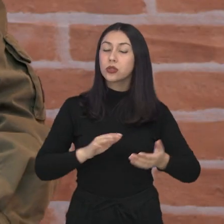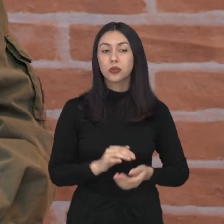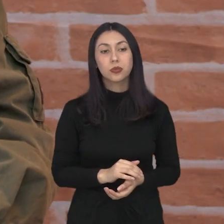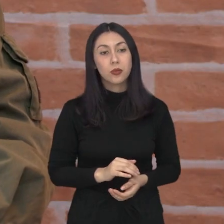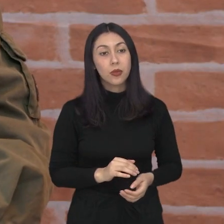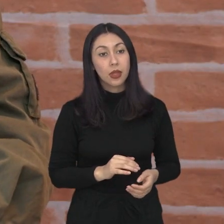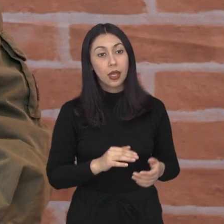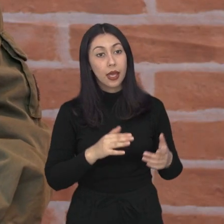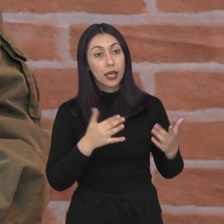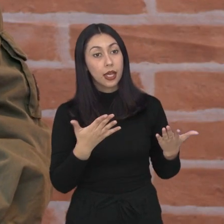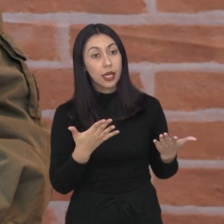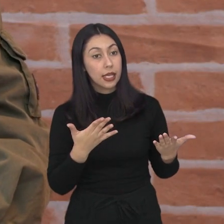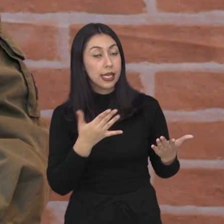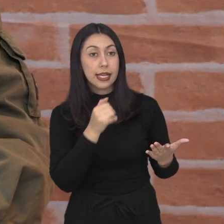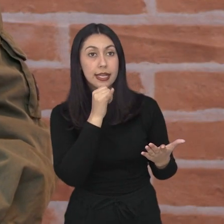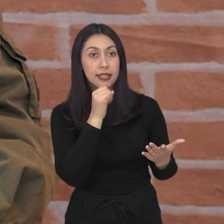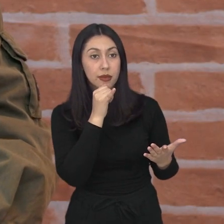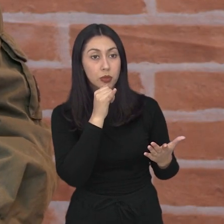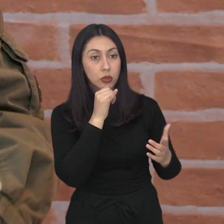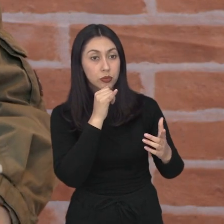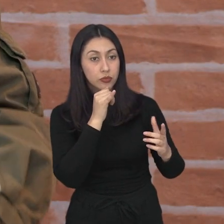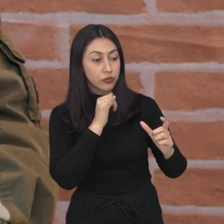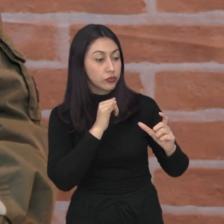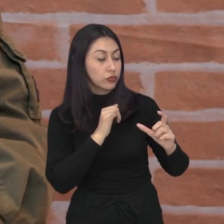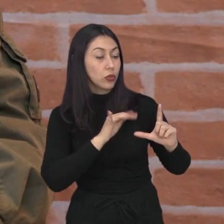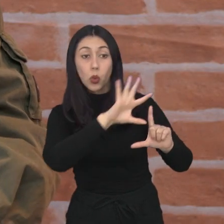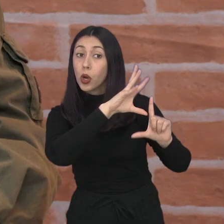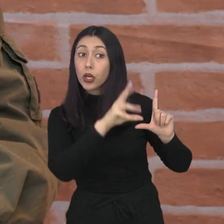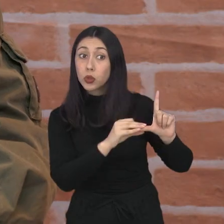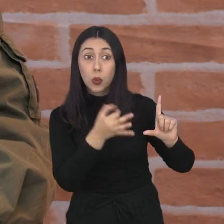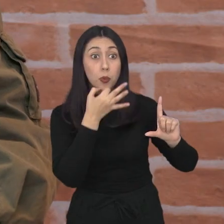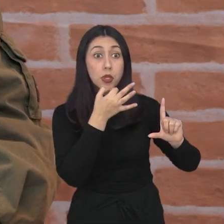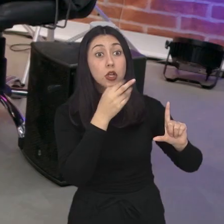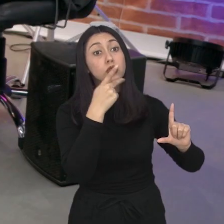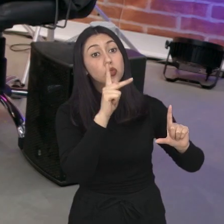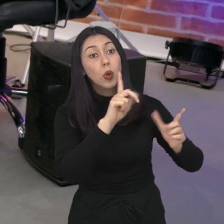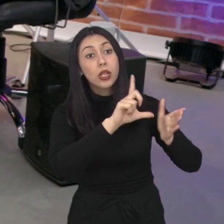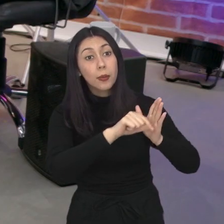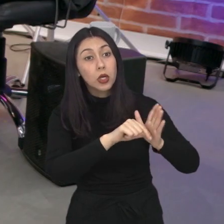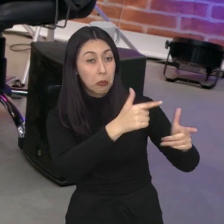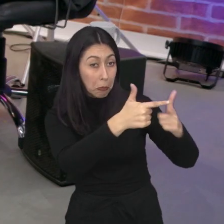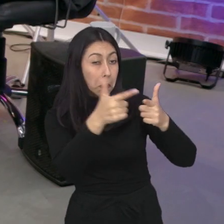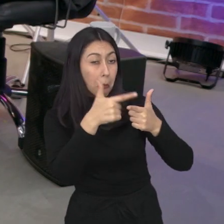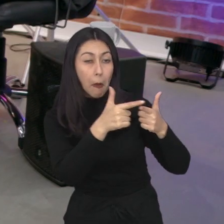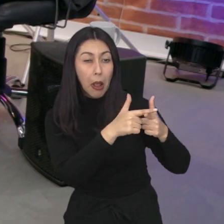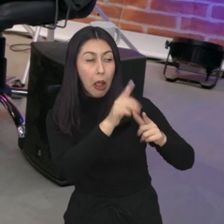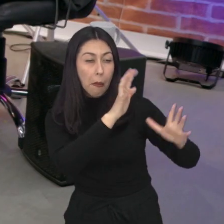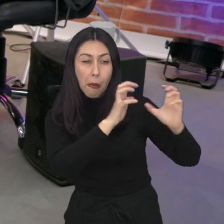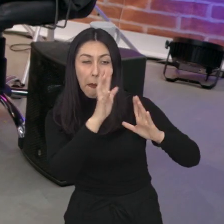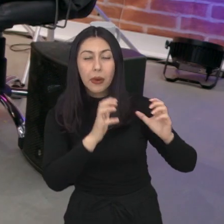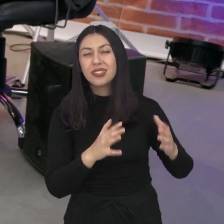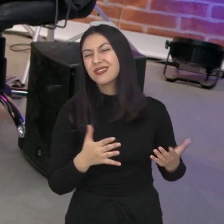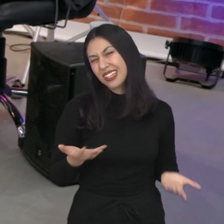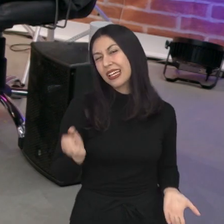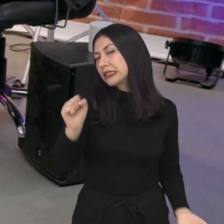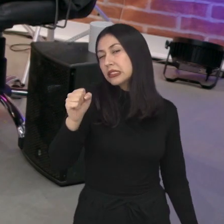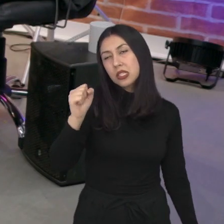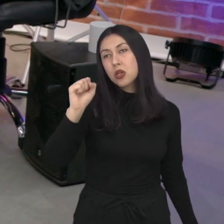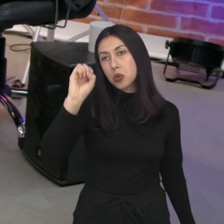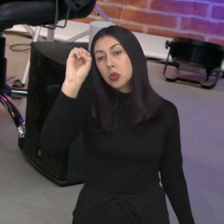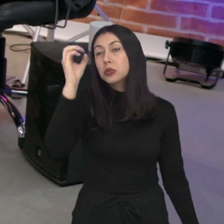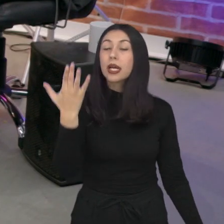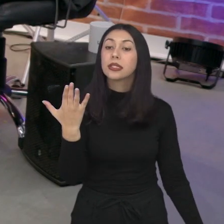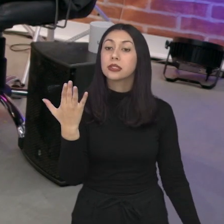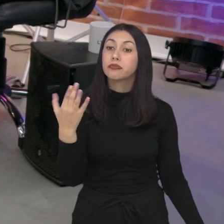um cartoon. E quando viu sua opinião, tipo assim, deu uma reviravolta e tal, né? É bem comum, é bem comum, é bem comum. E é